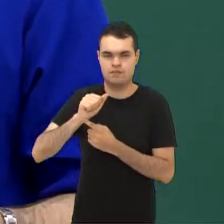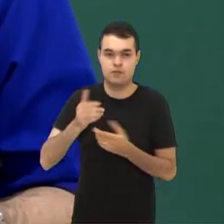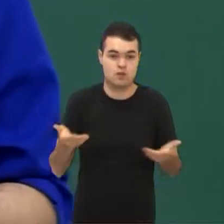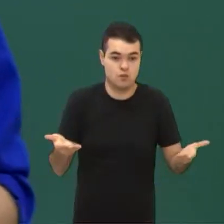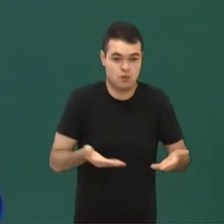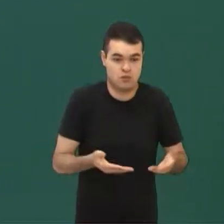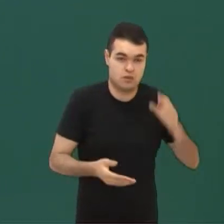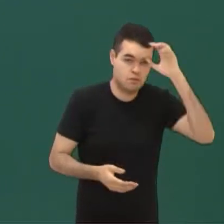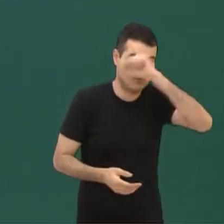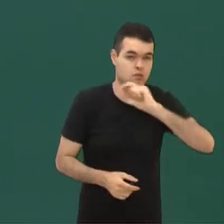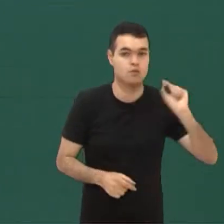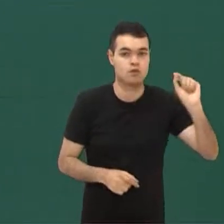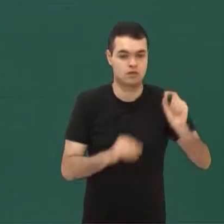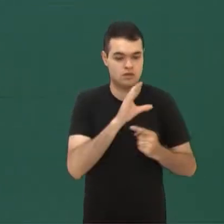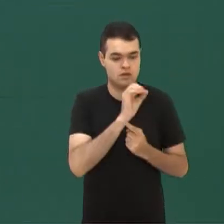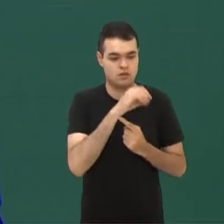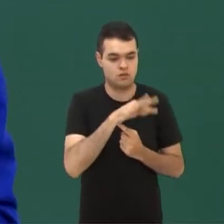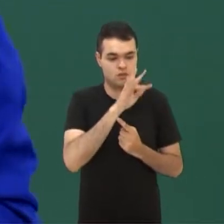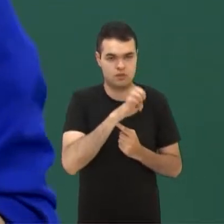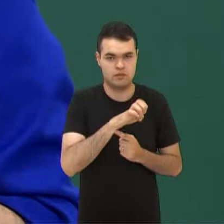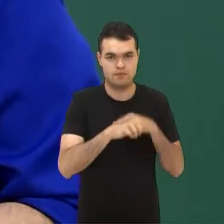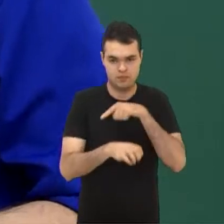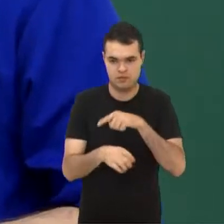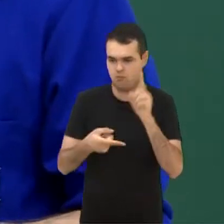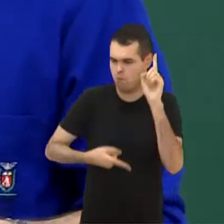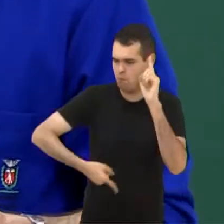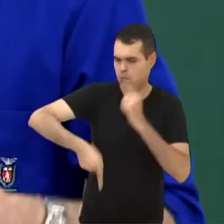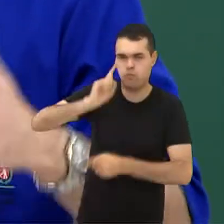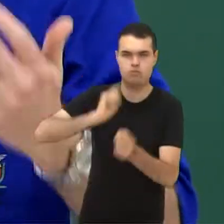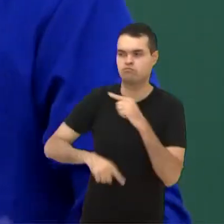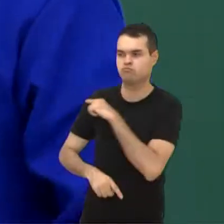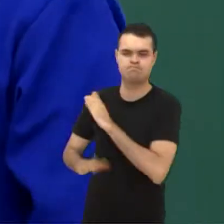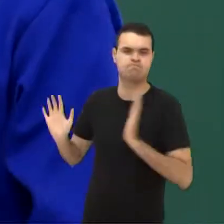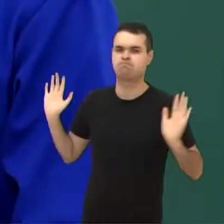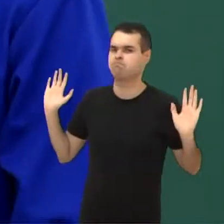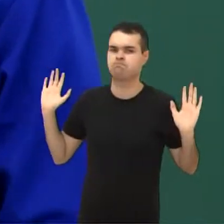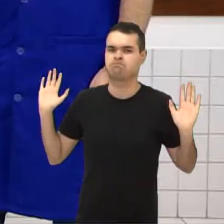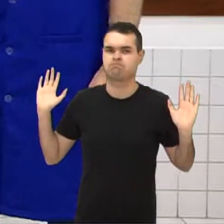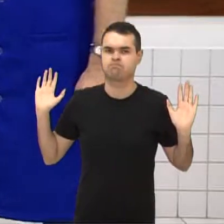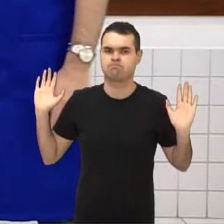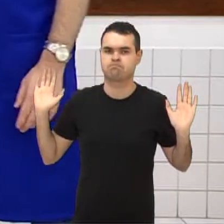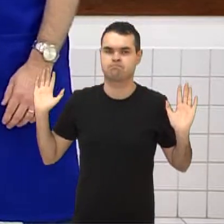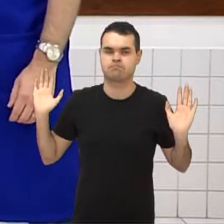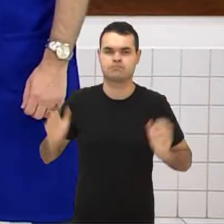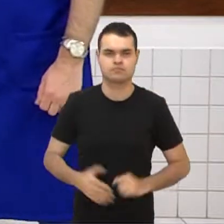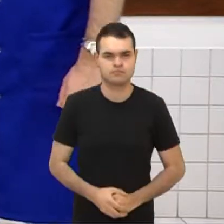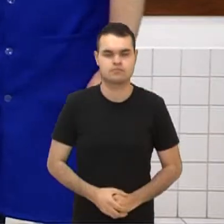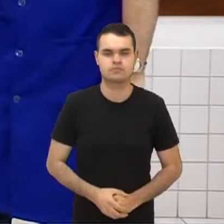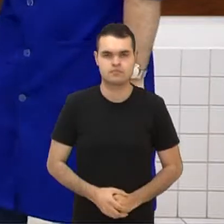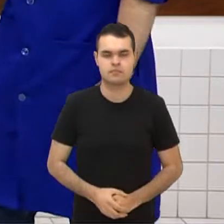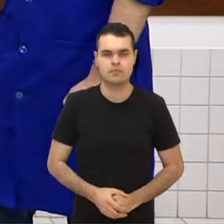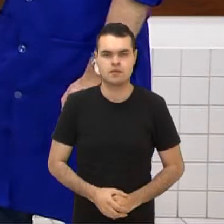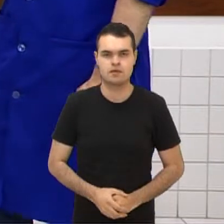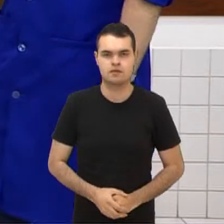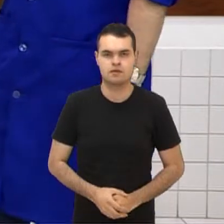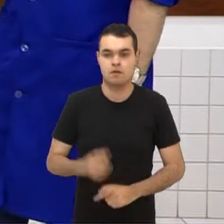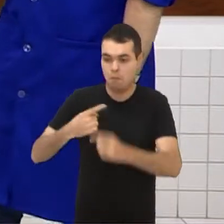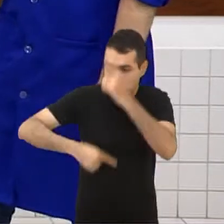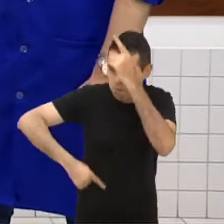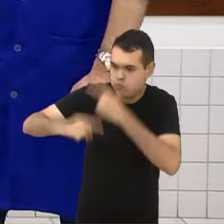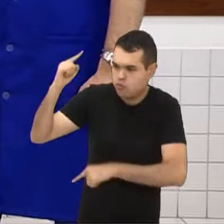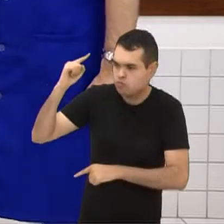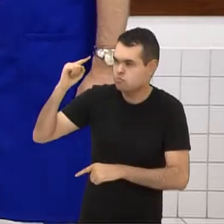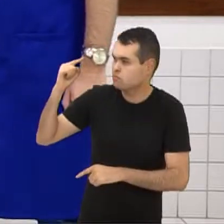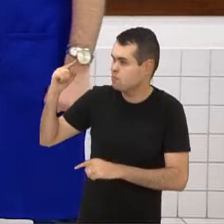aqui é que o Augusto Conte pretende superar, né, professor, essa forma de pensar. Veja bem, então, com a superação do